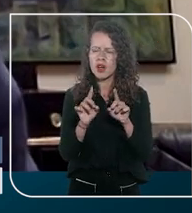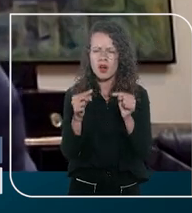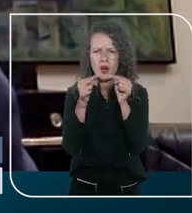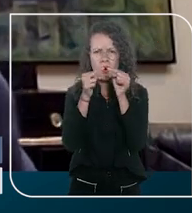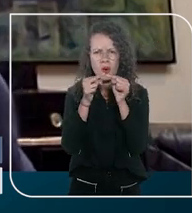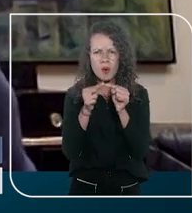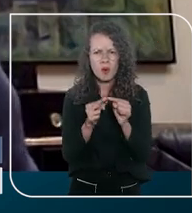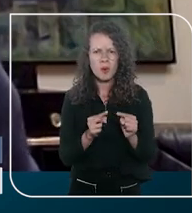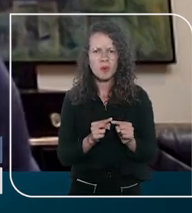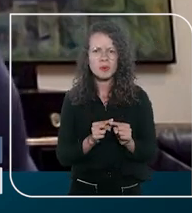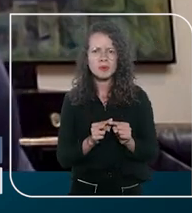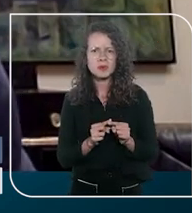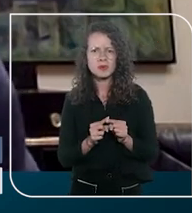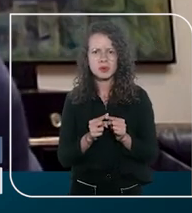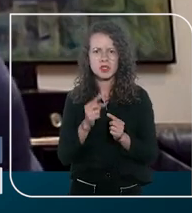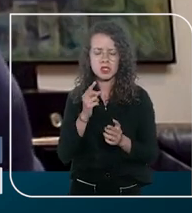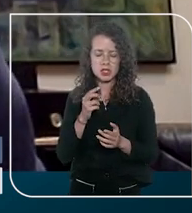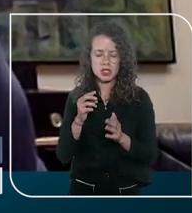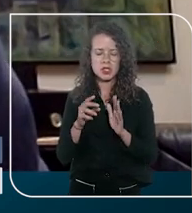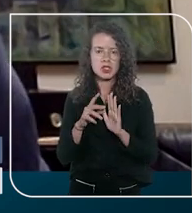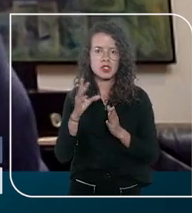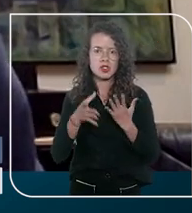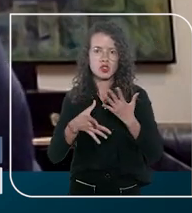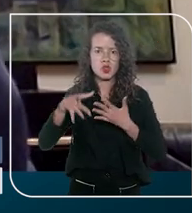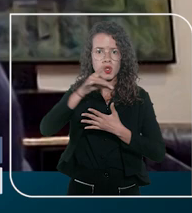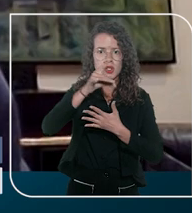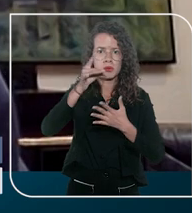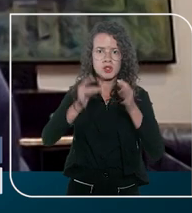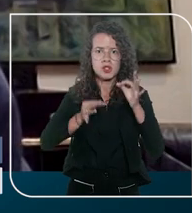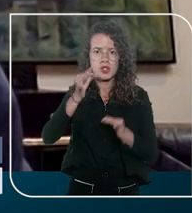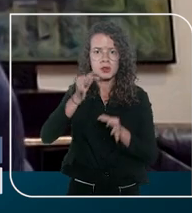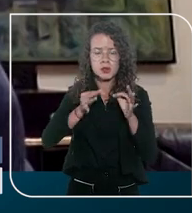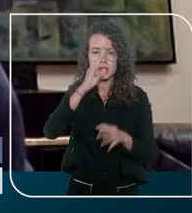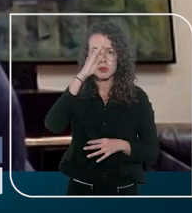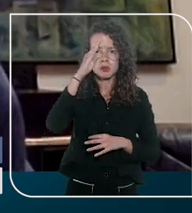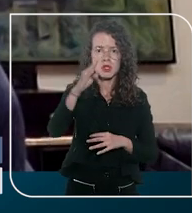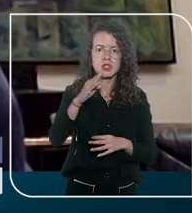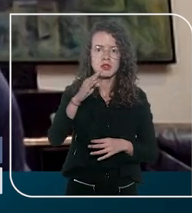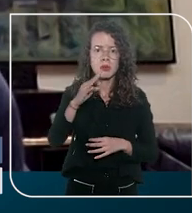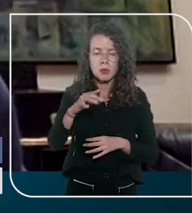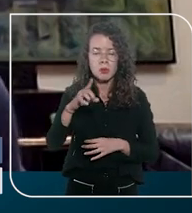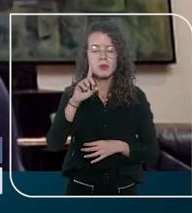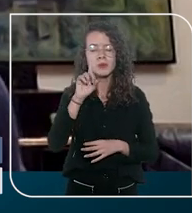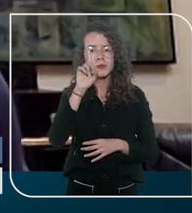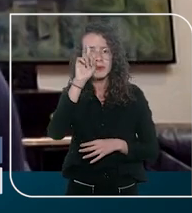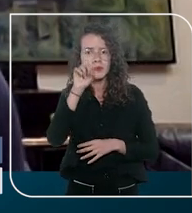dentro da ideia de primazia do julgamento de mérito, um dispositivo muito importante da parte geral,